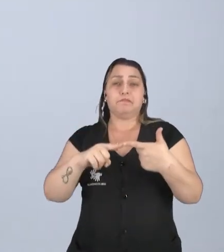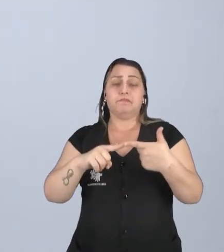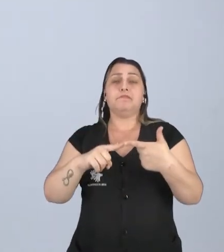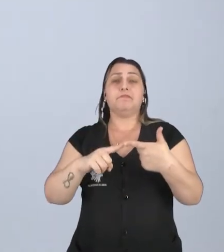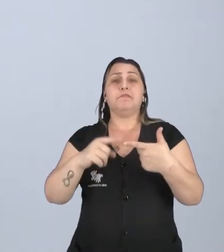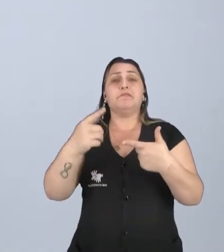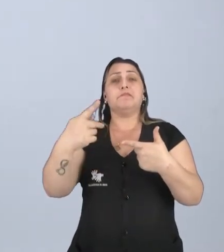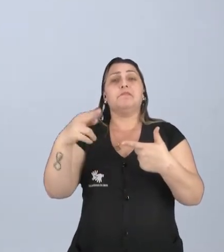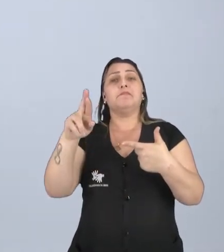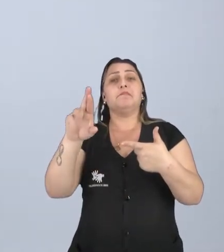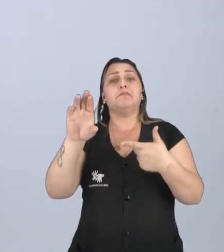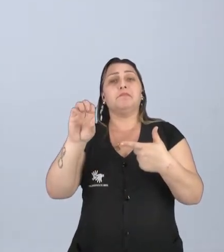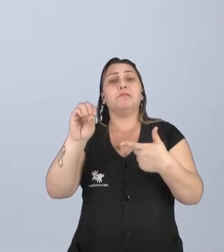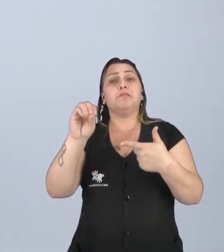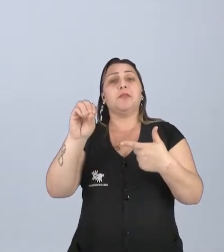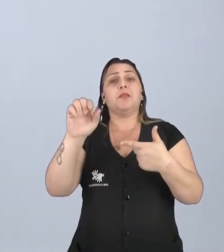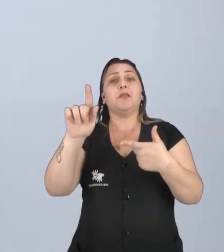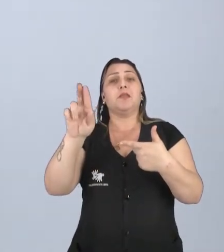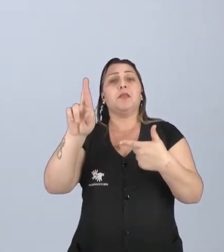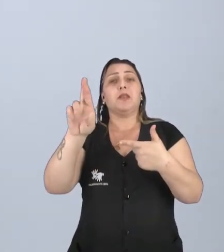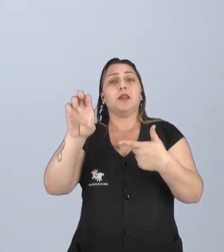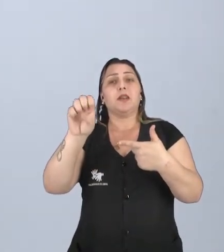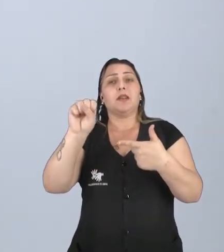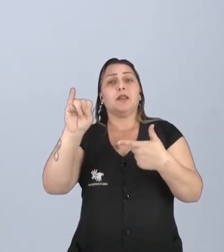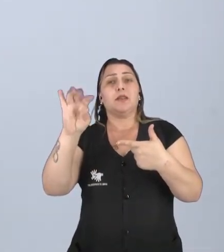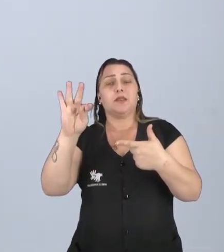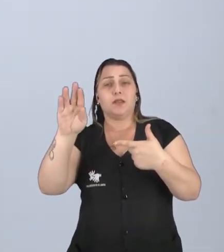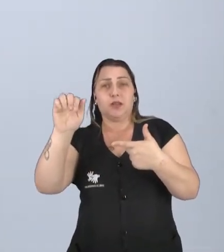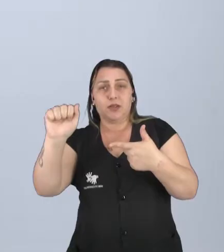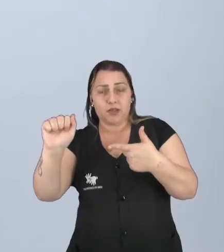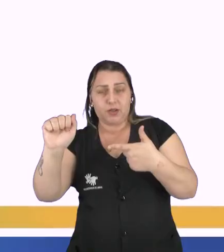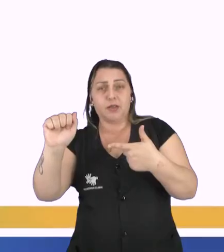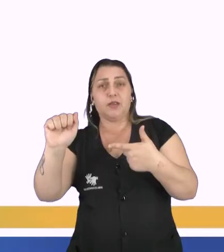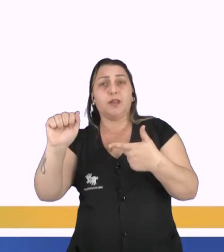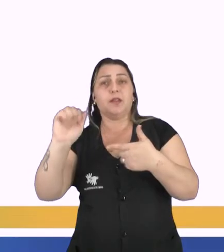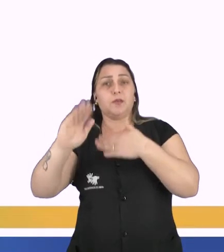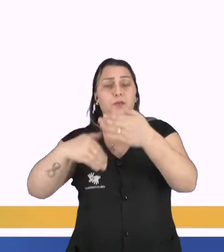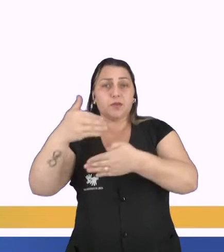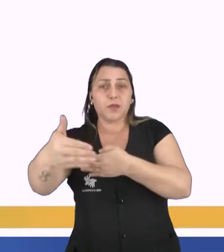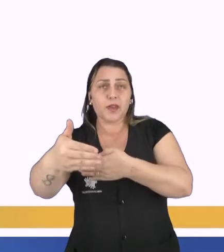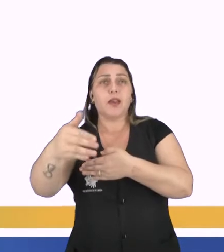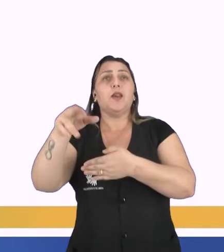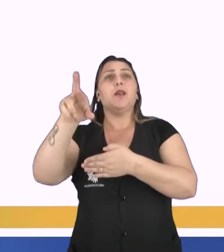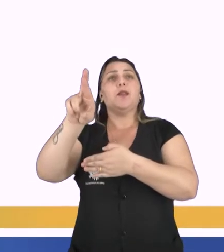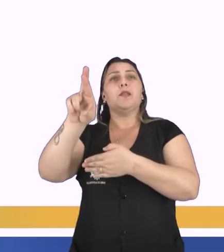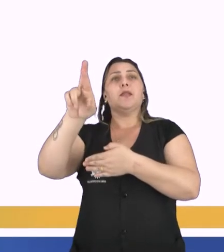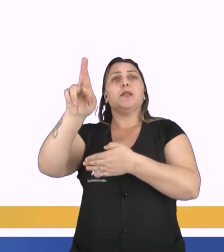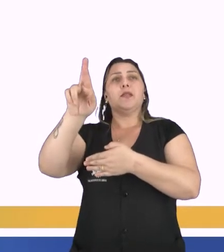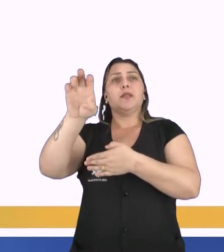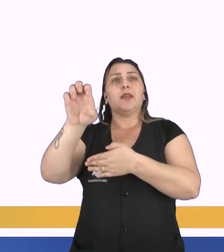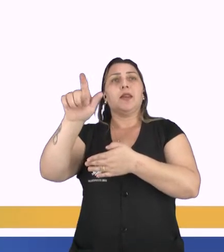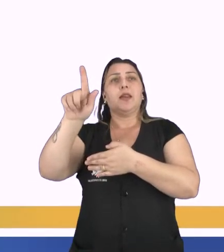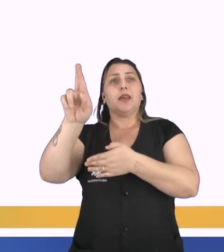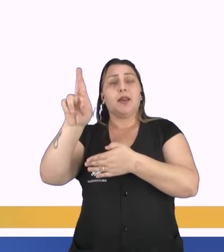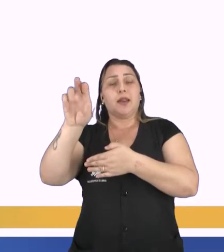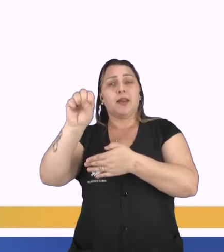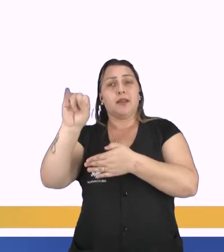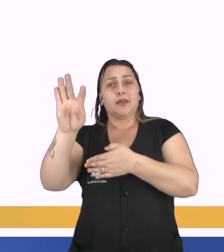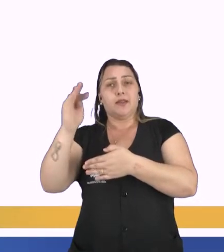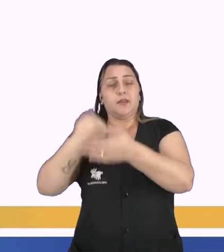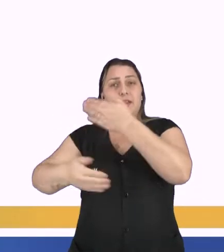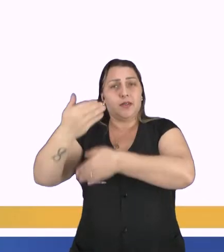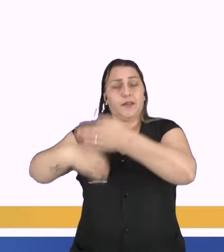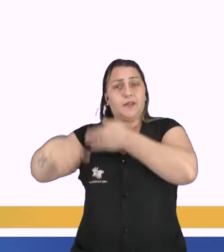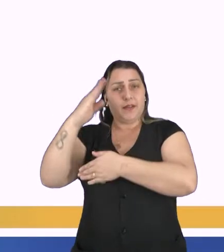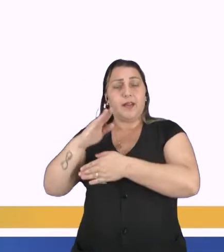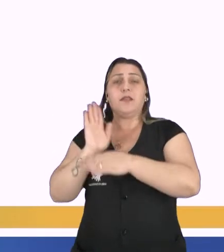aí os progressistas e os regressistas, né? O próprio nome já diz, né? Os progressistas, eles defendiam um governo forte e centralizado no